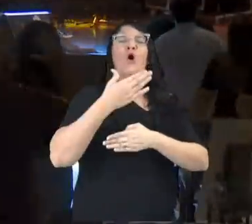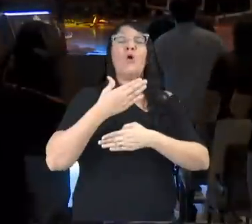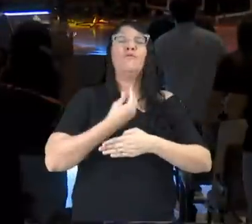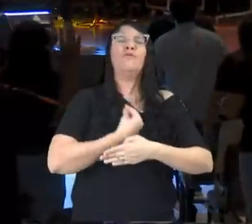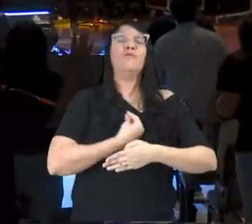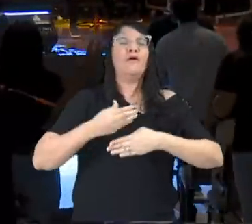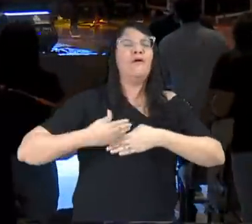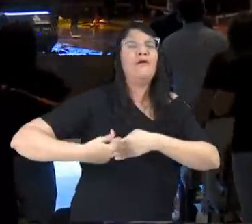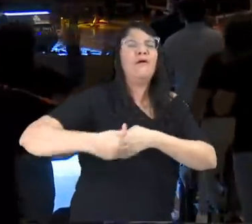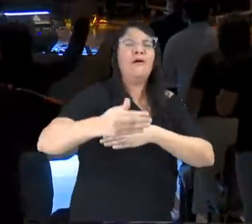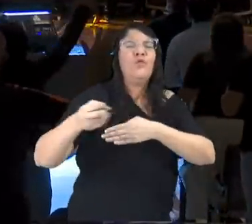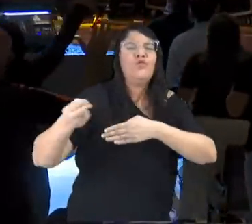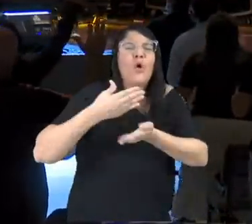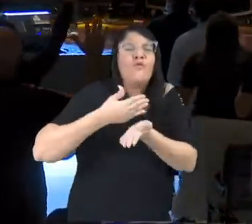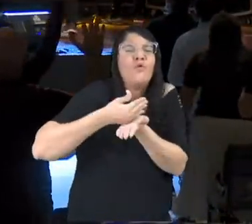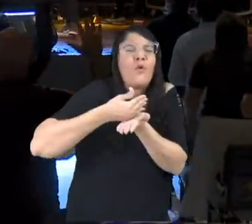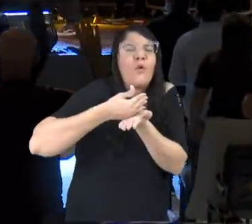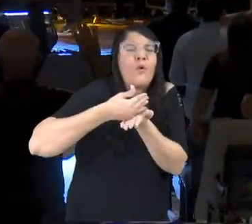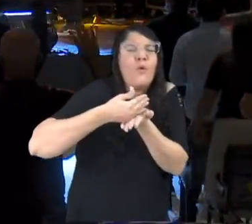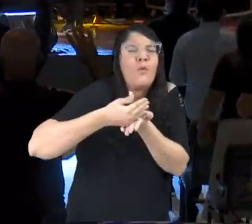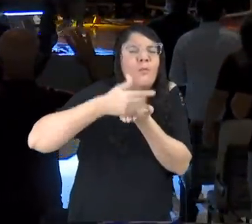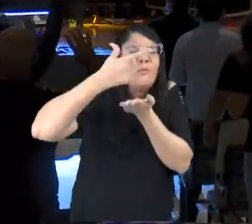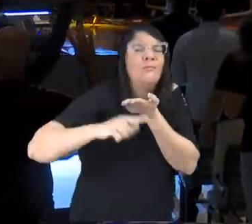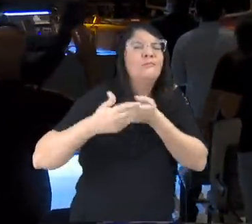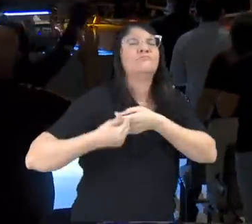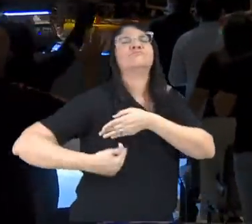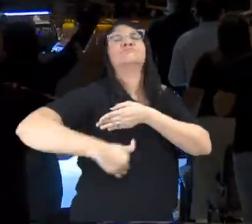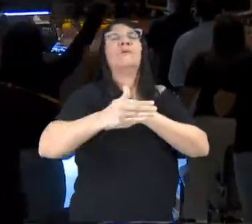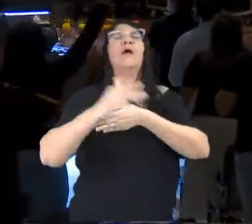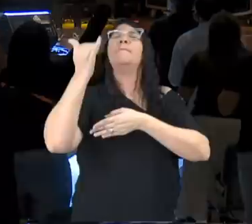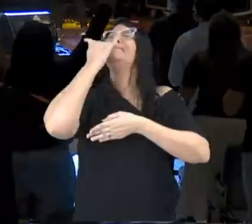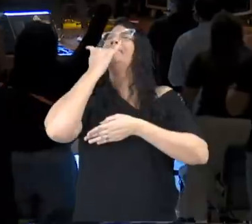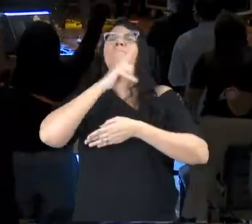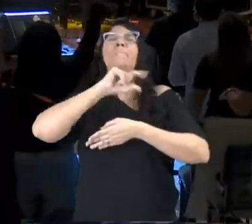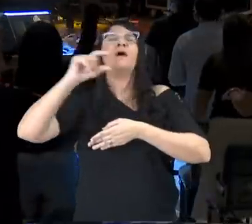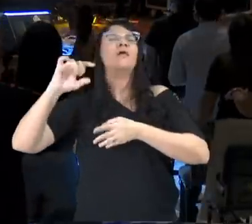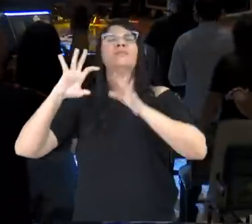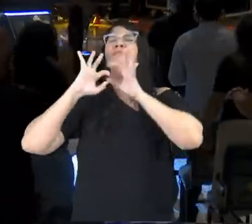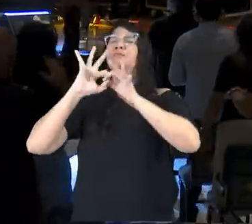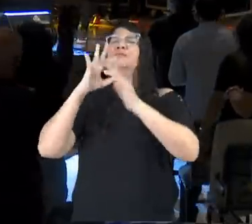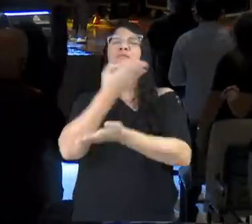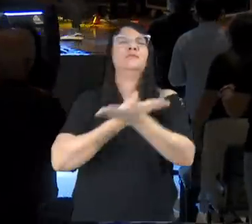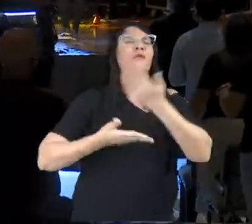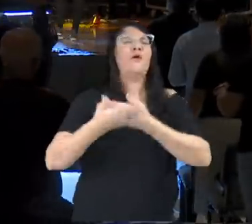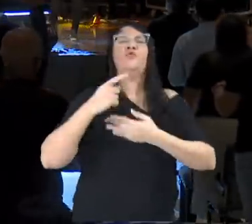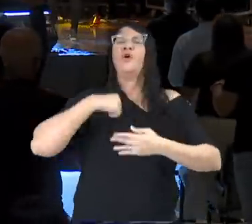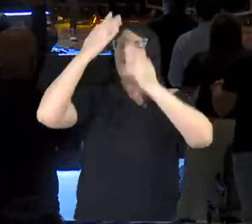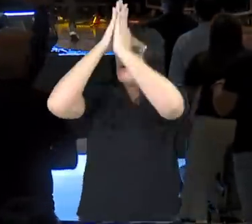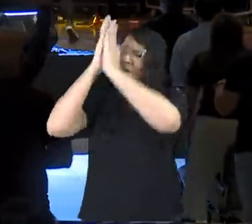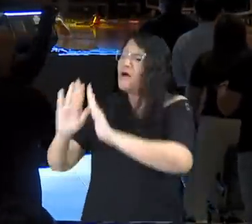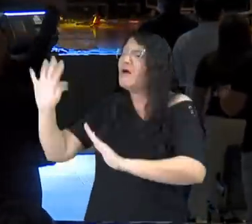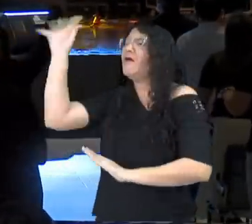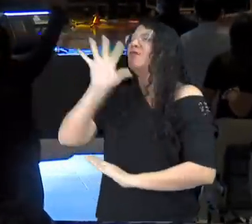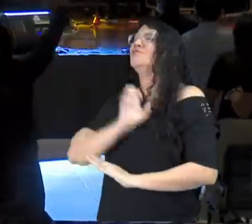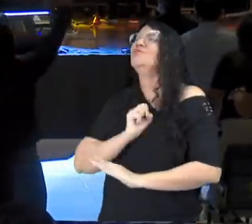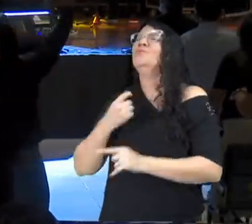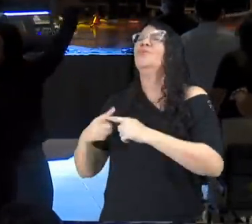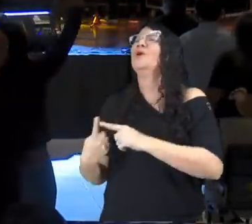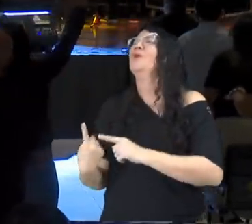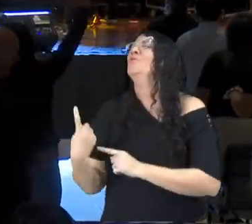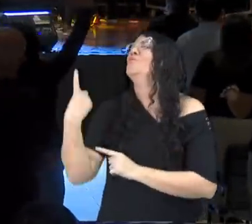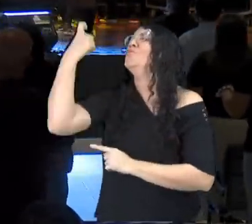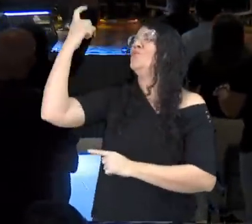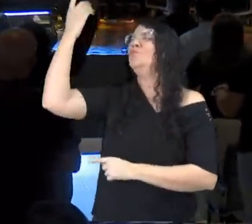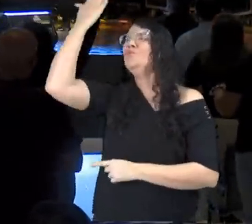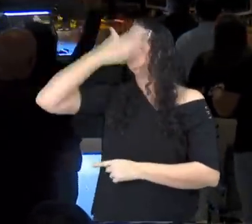perdão. Aleluia, nós te adoramos, Senhor, porque não há na tua presença a plenitude de